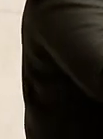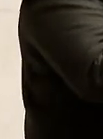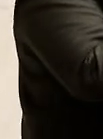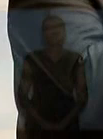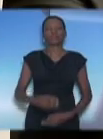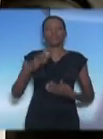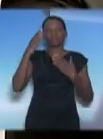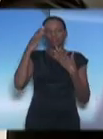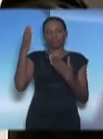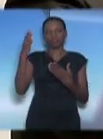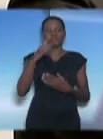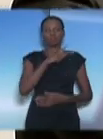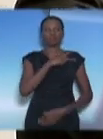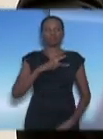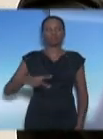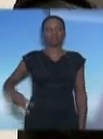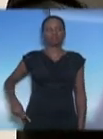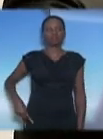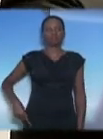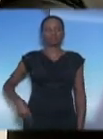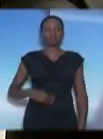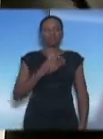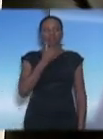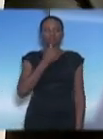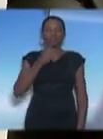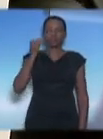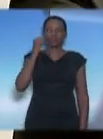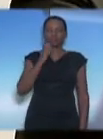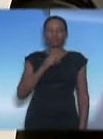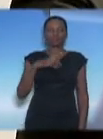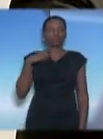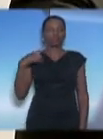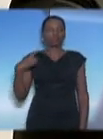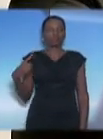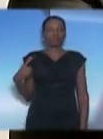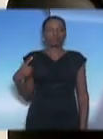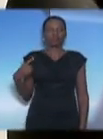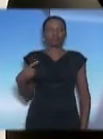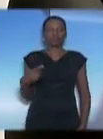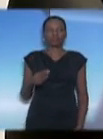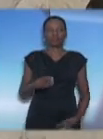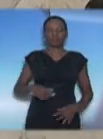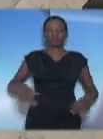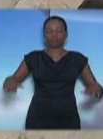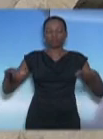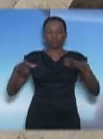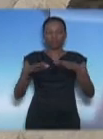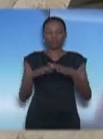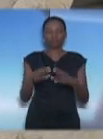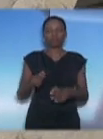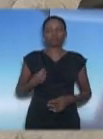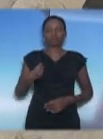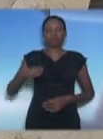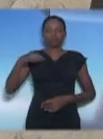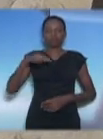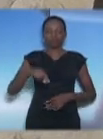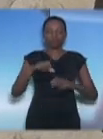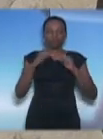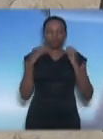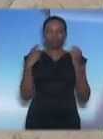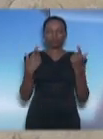Obrigado, senhora presidente, senhores deputados, senhoras deputadas, a todo o público que nos assiste pela TV